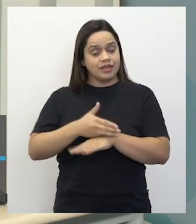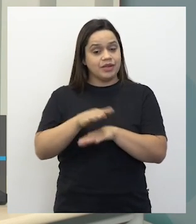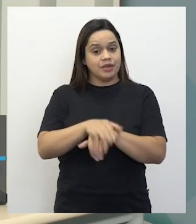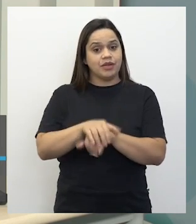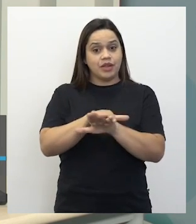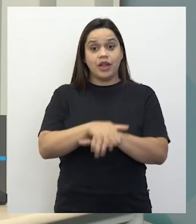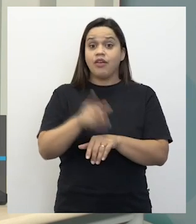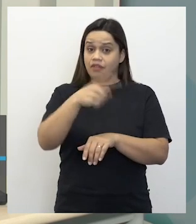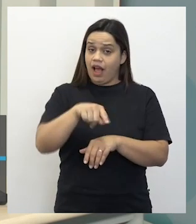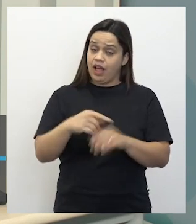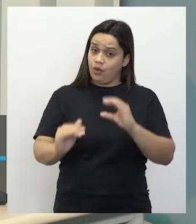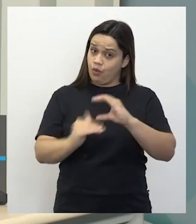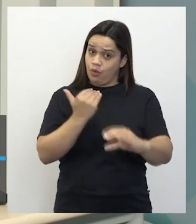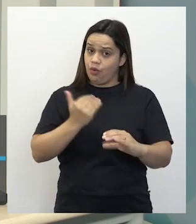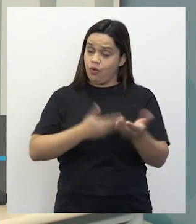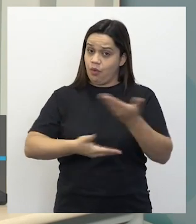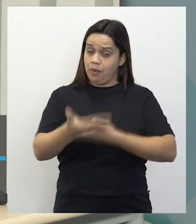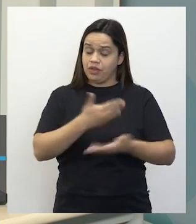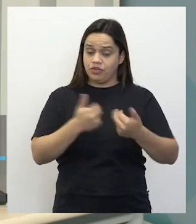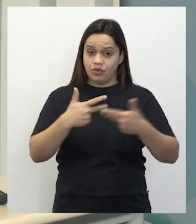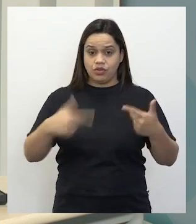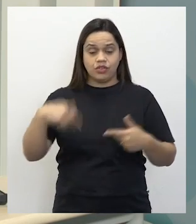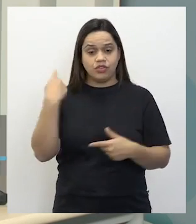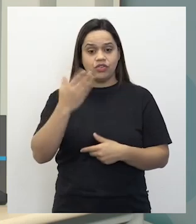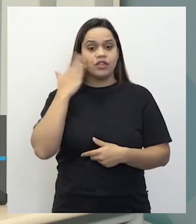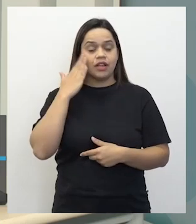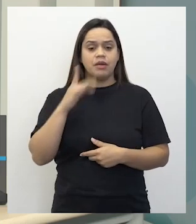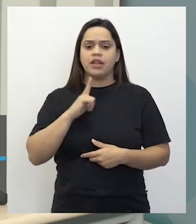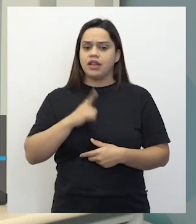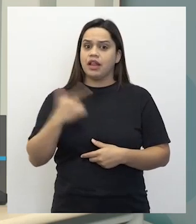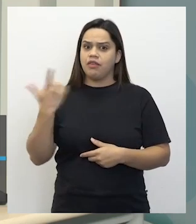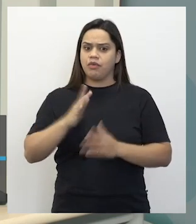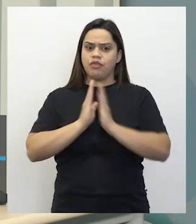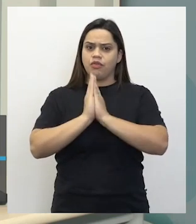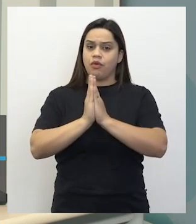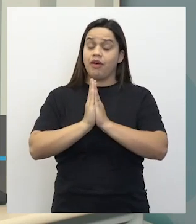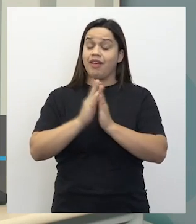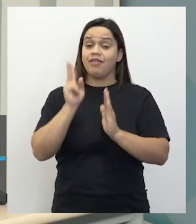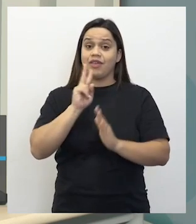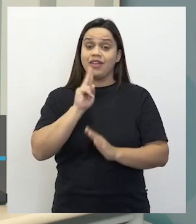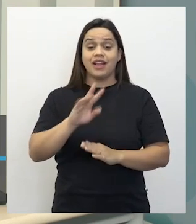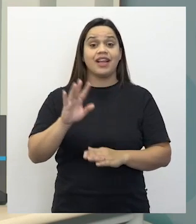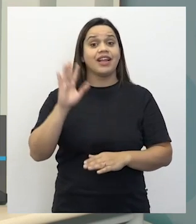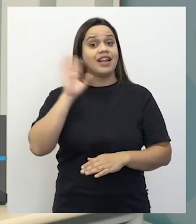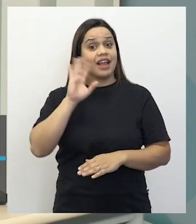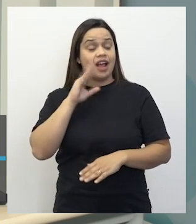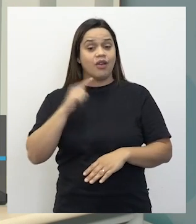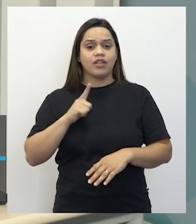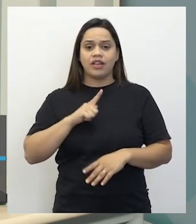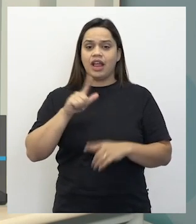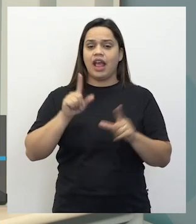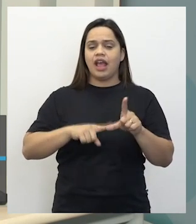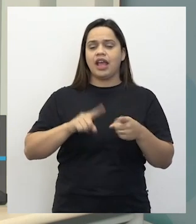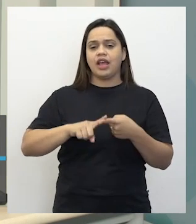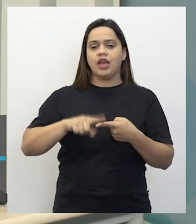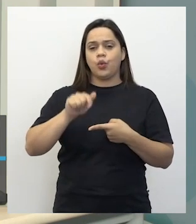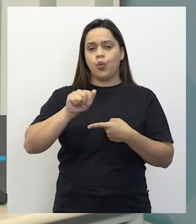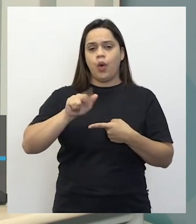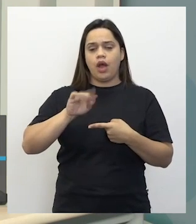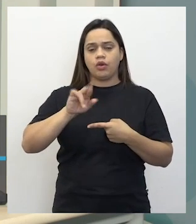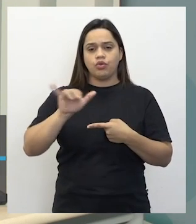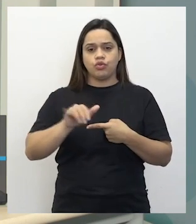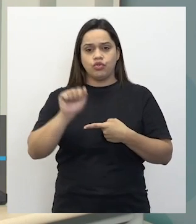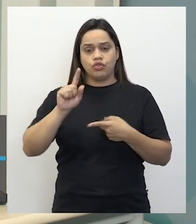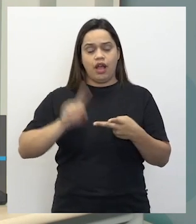alguma coisa que você sabe. Muitos professores elogiando, muito obrigada. Professores falando que participam, que tem no Guarujá, que tem em Ubatuba. Aí a